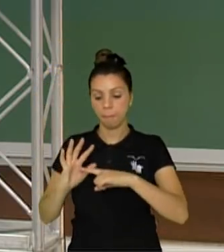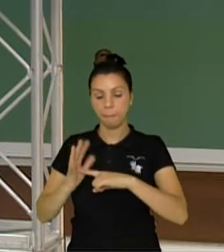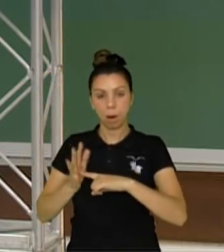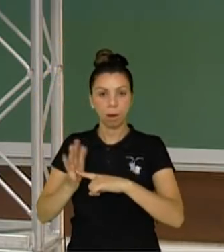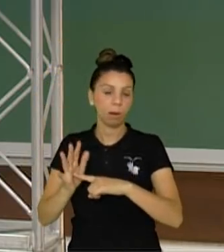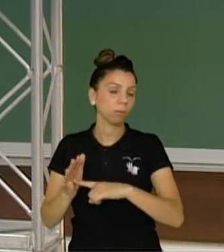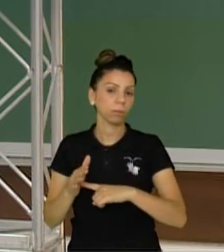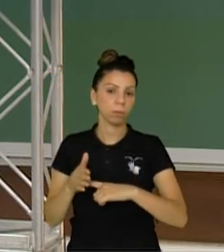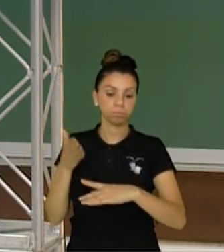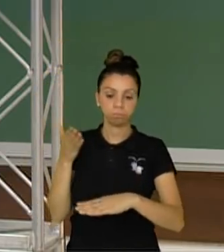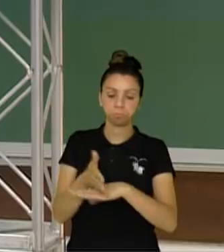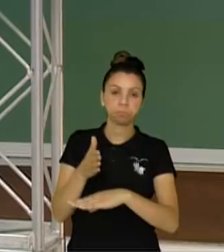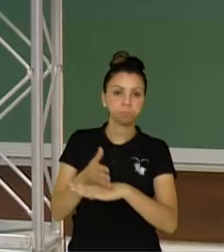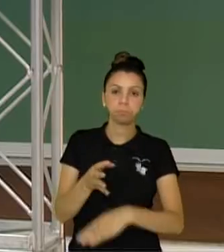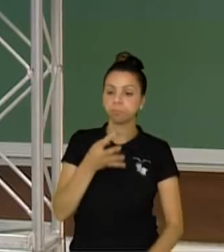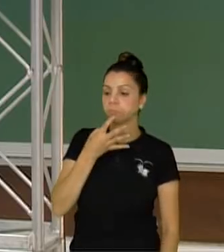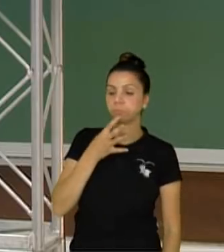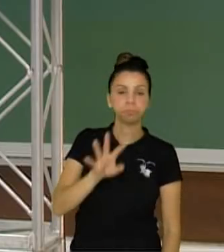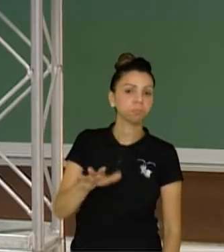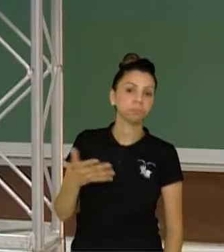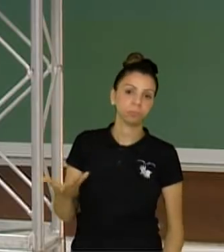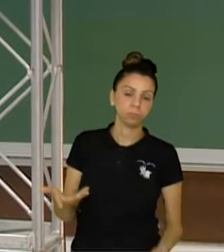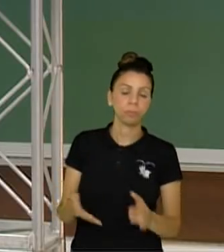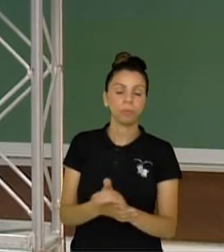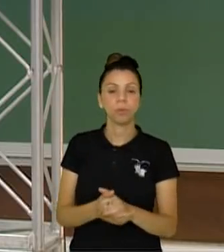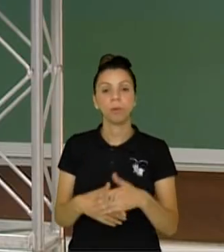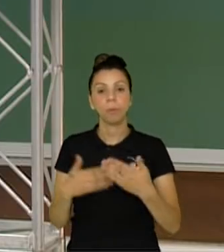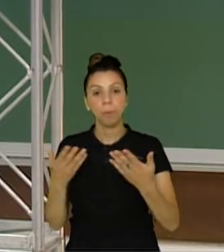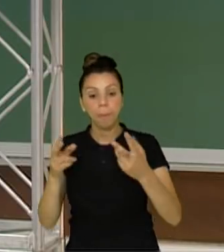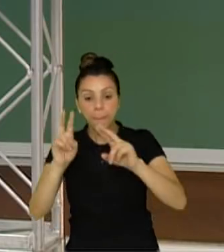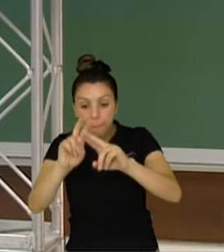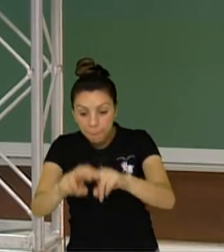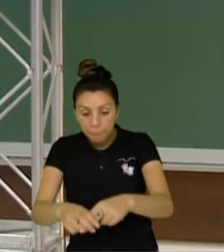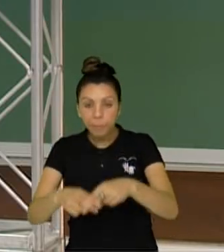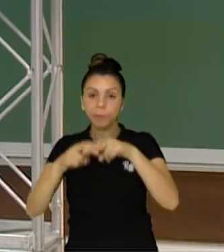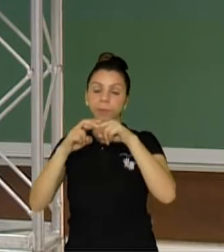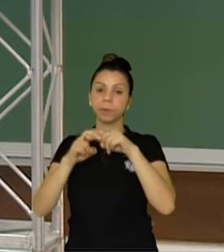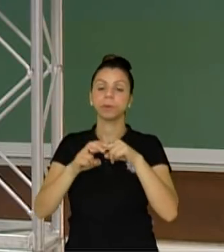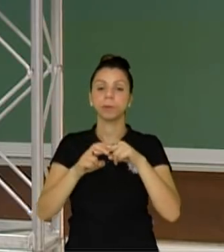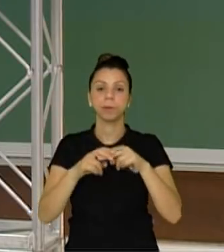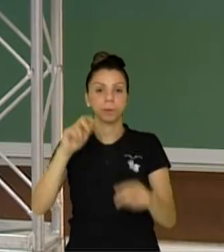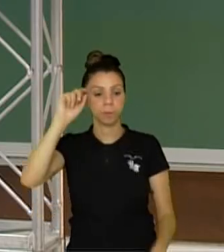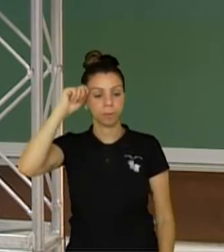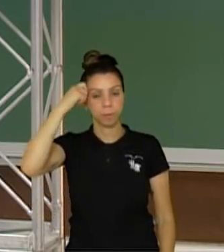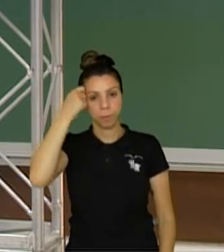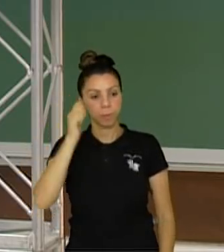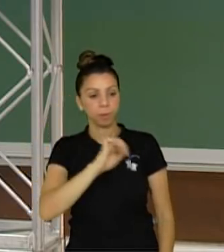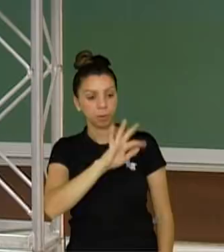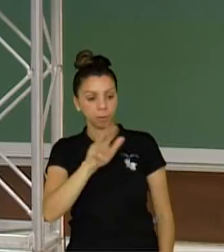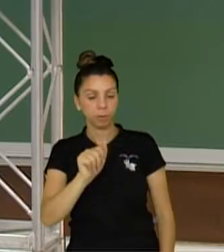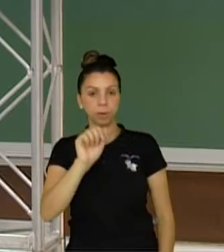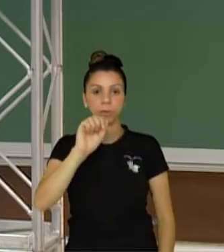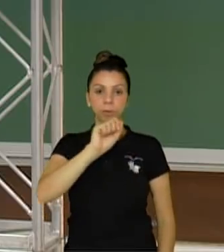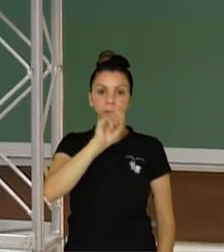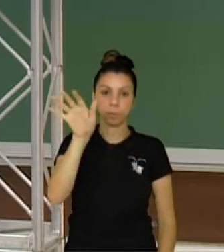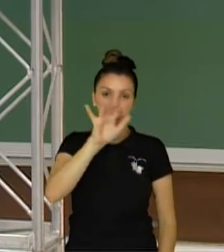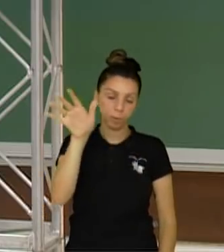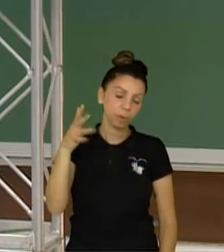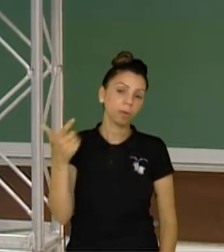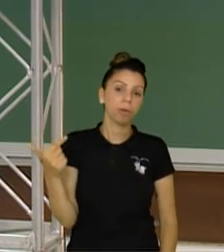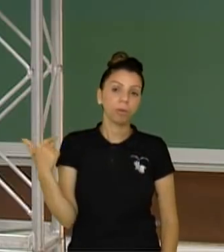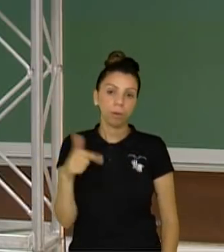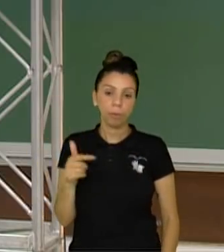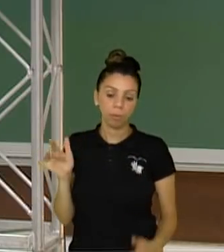E por esse motivo, dos povos africanos e asiáticos, muitos deles não